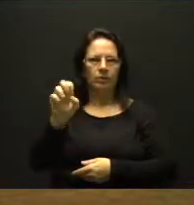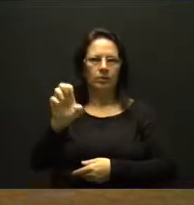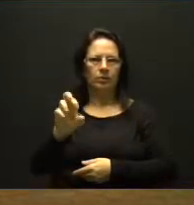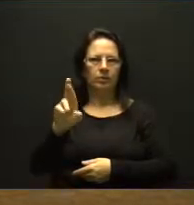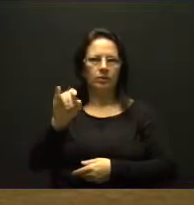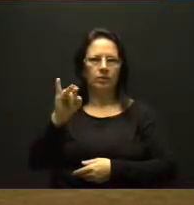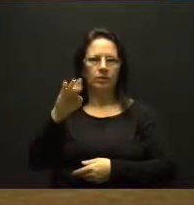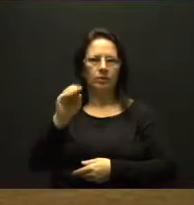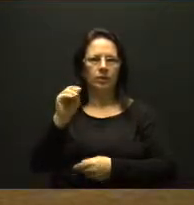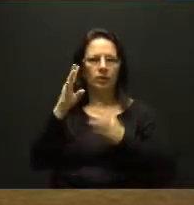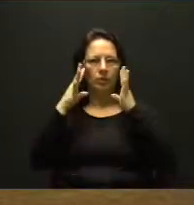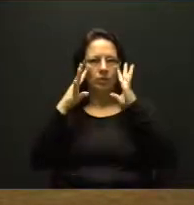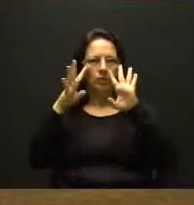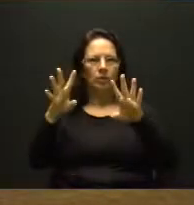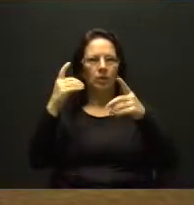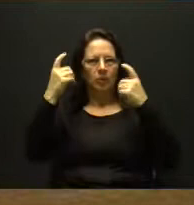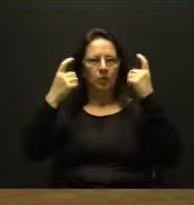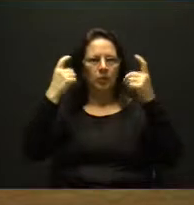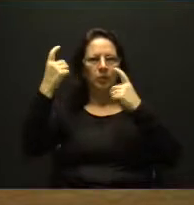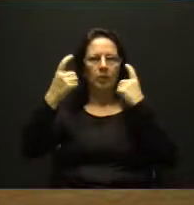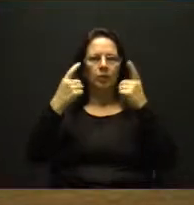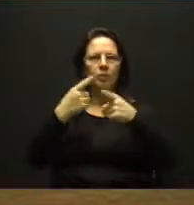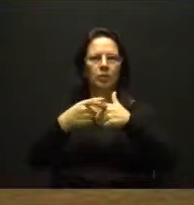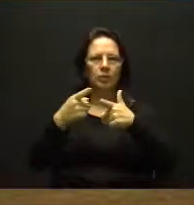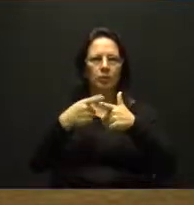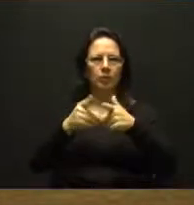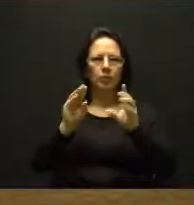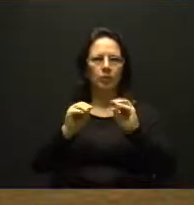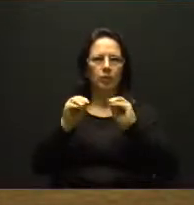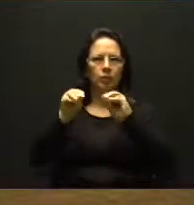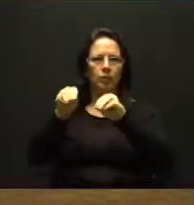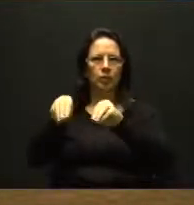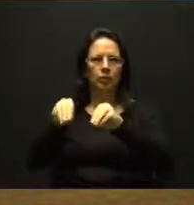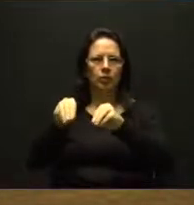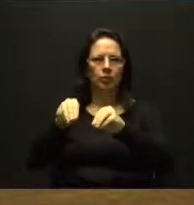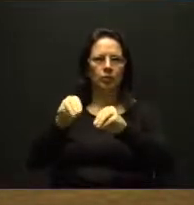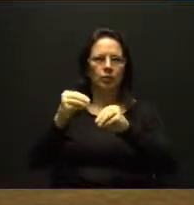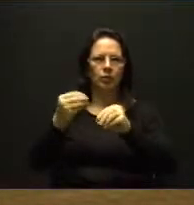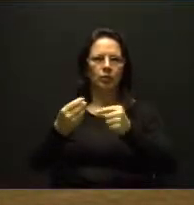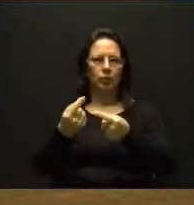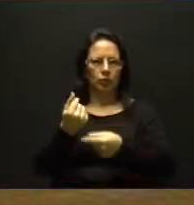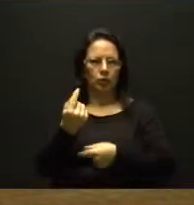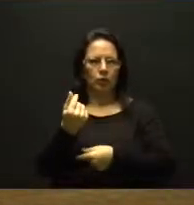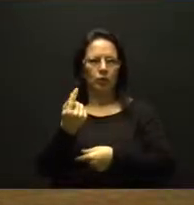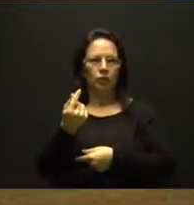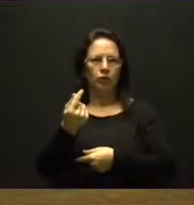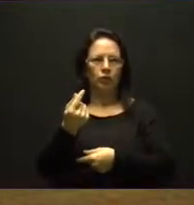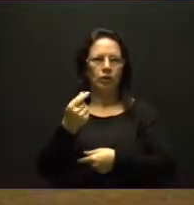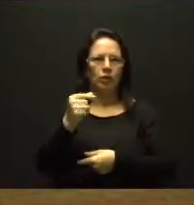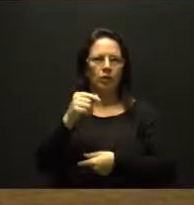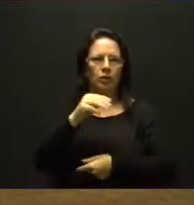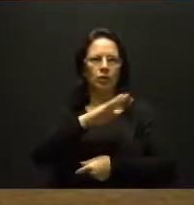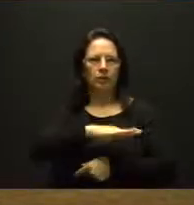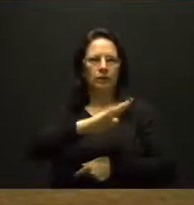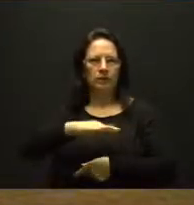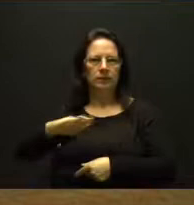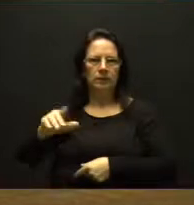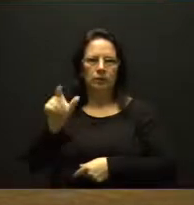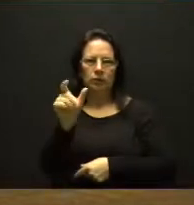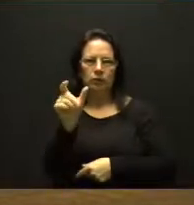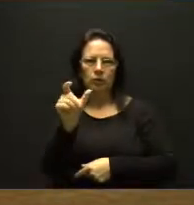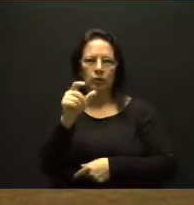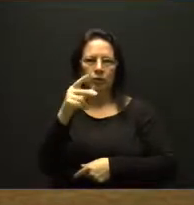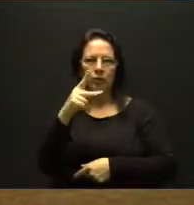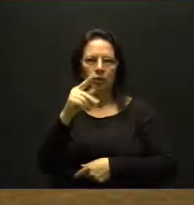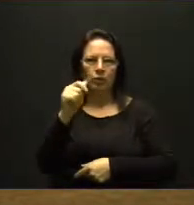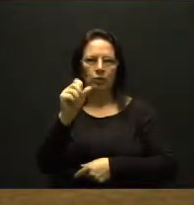preocupado e atento na questão dos depósitos do valor dos passos pra as crianças da nossa cidade estava